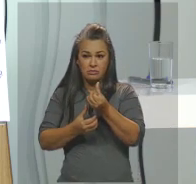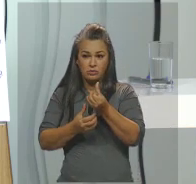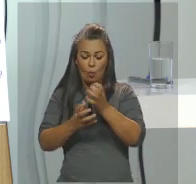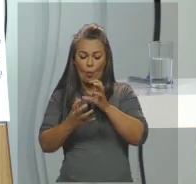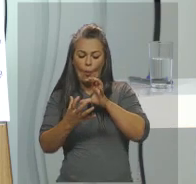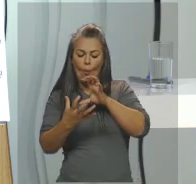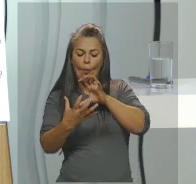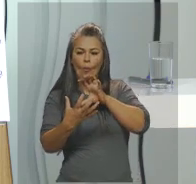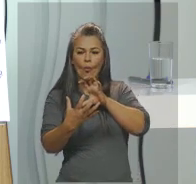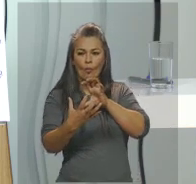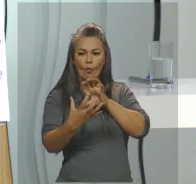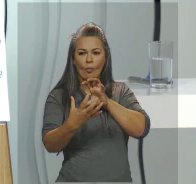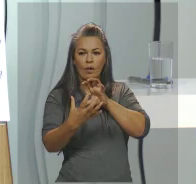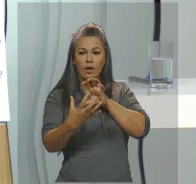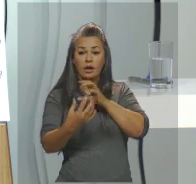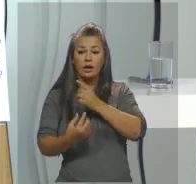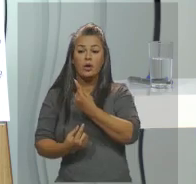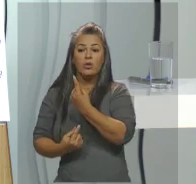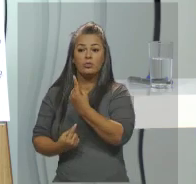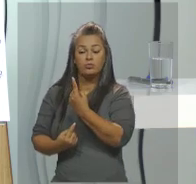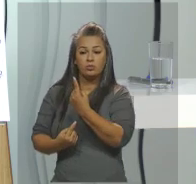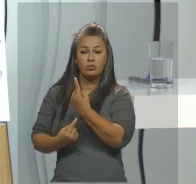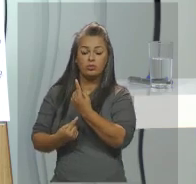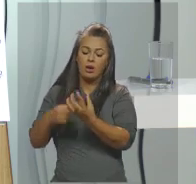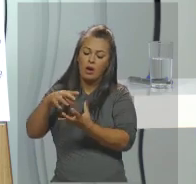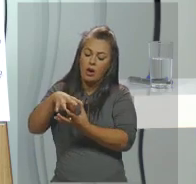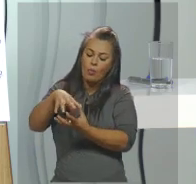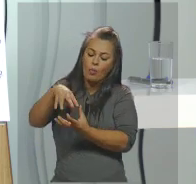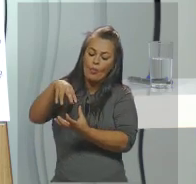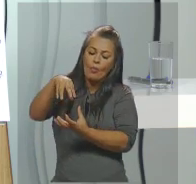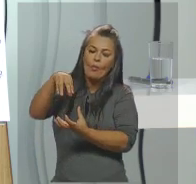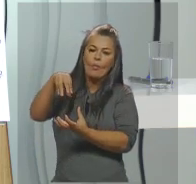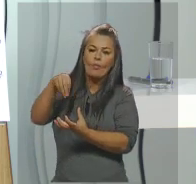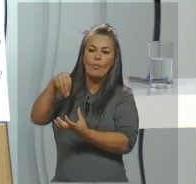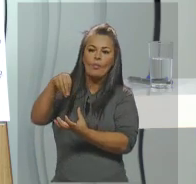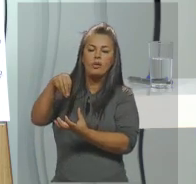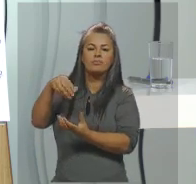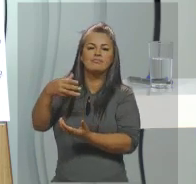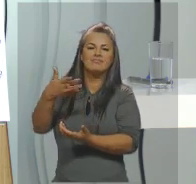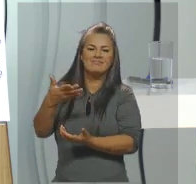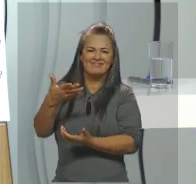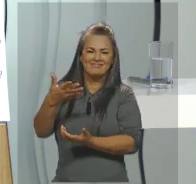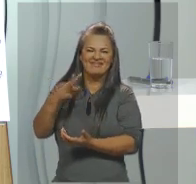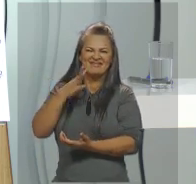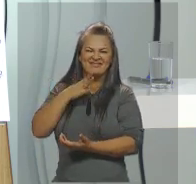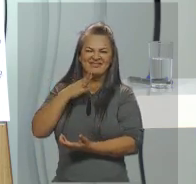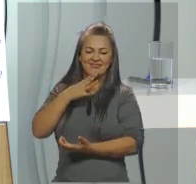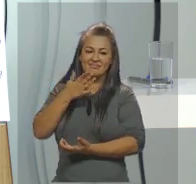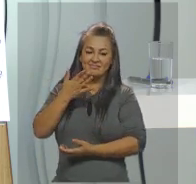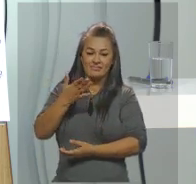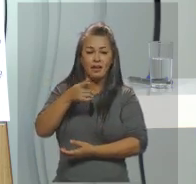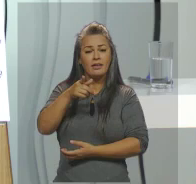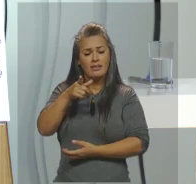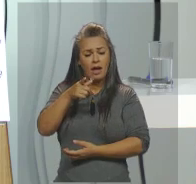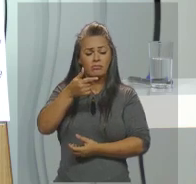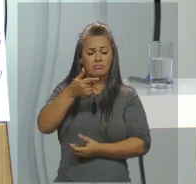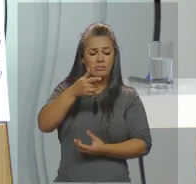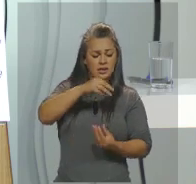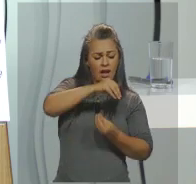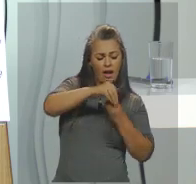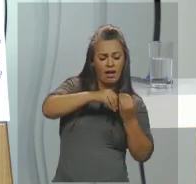uma alongada. Olha que interessante. Então, isso então vai ser a minha interação